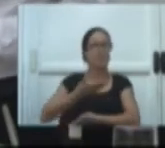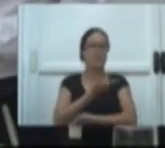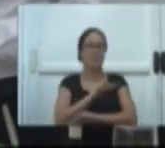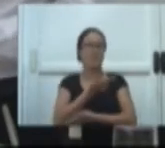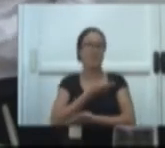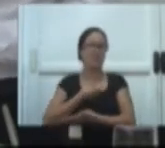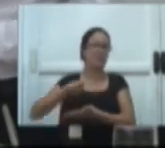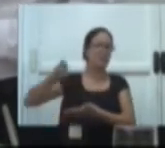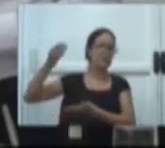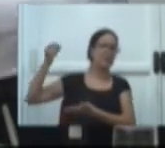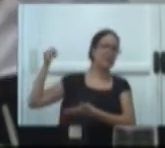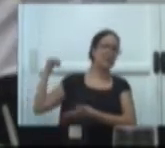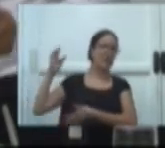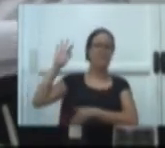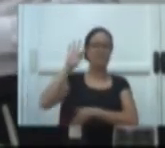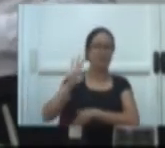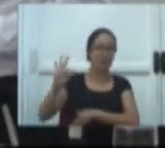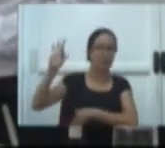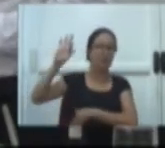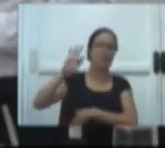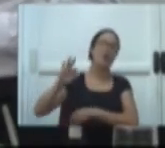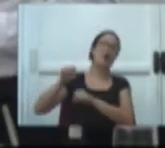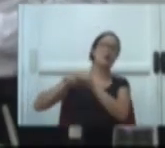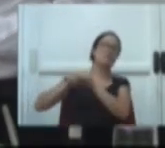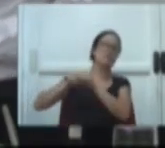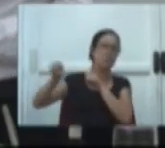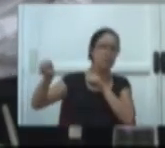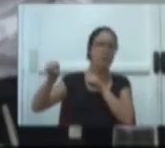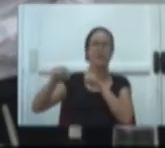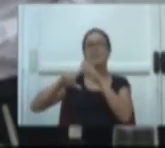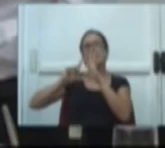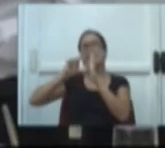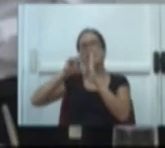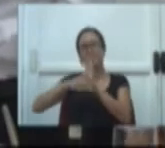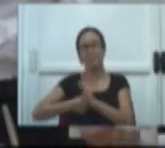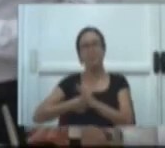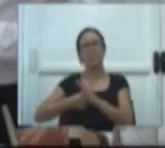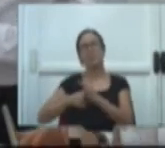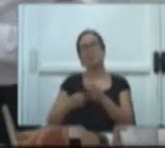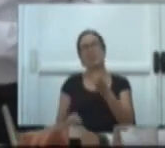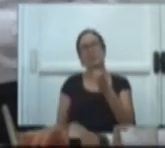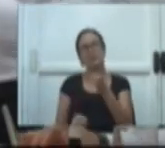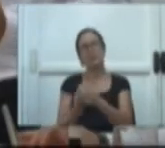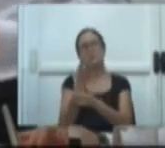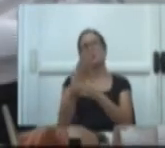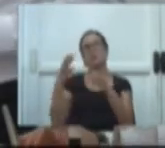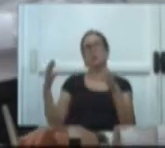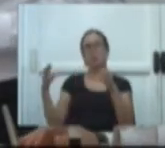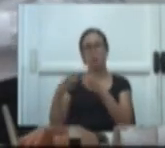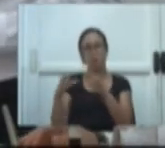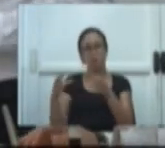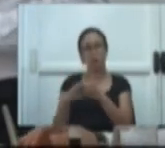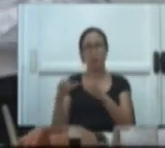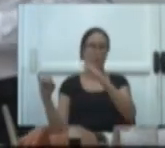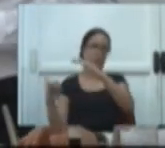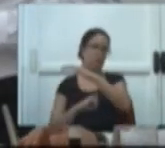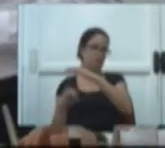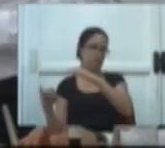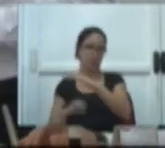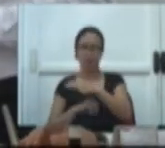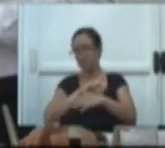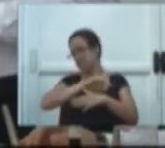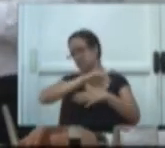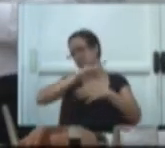fizemos juntos, não é? Tanto na fundação, na associação, na RCC, sonhamos juntos, né? E de alguma